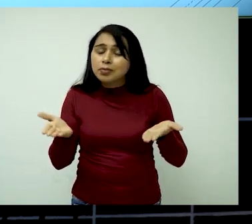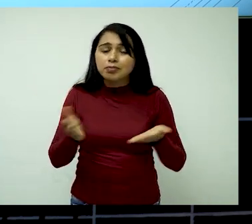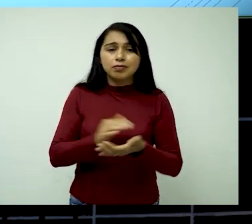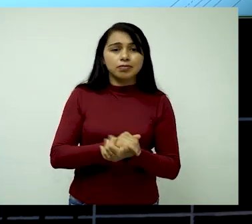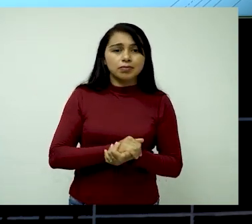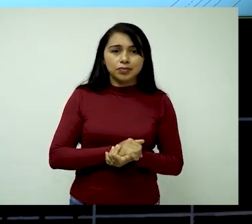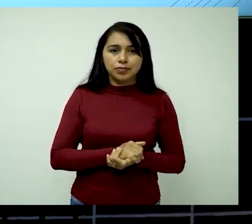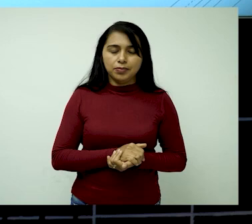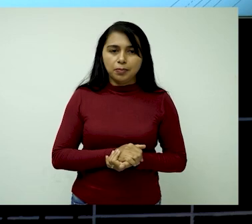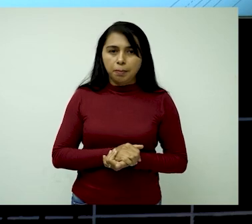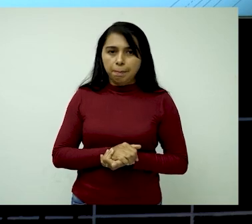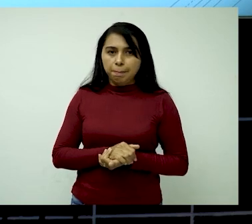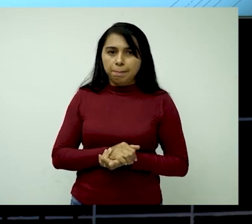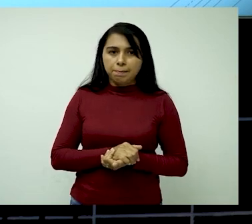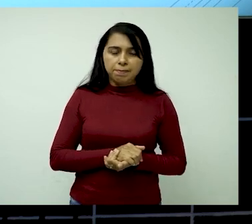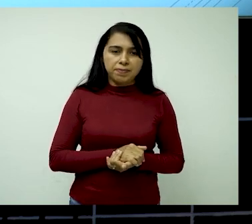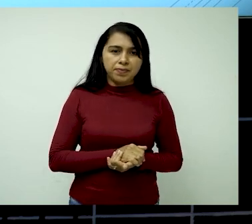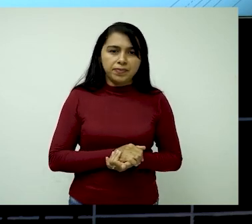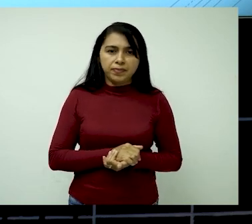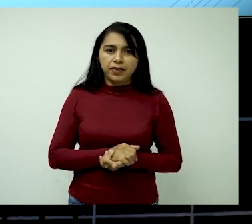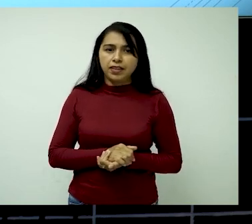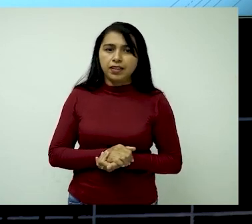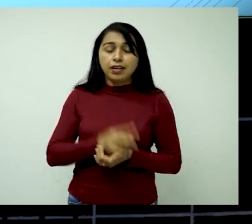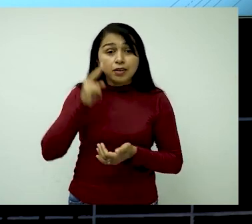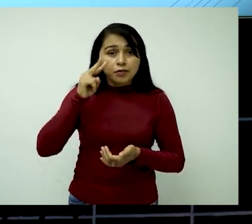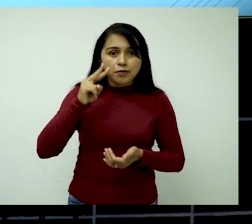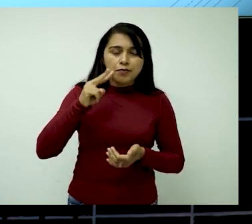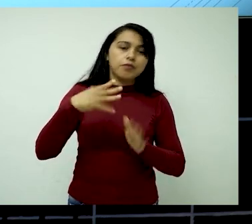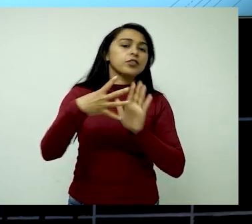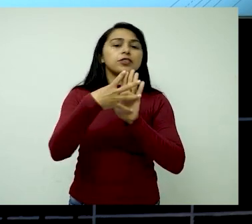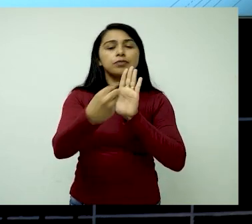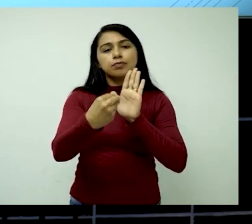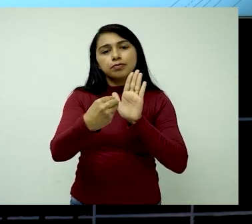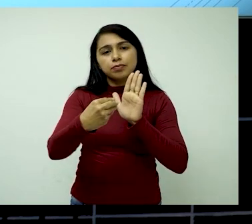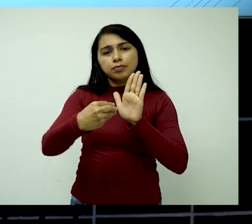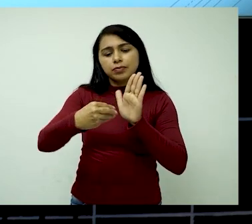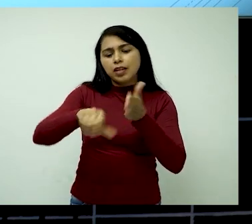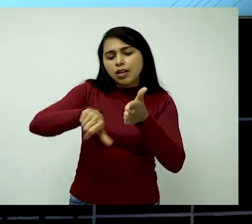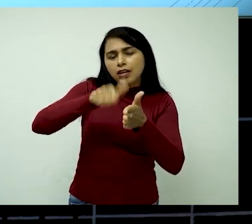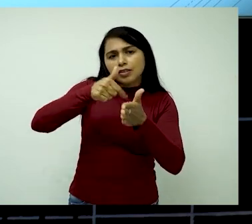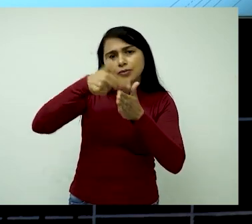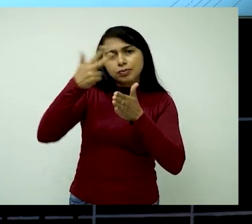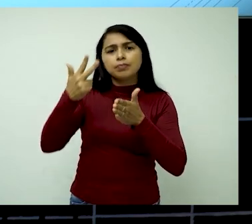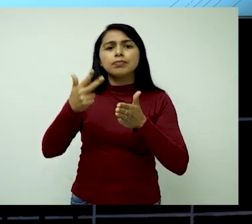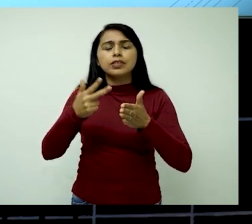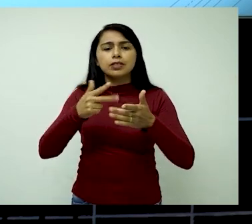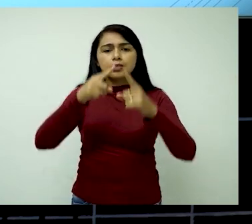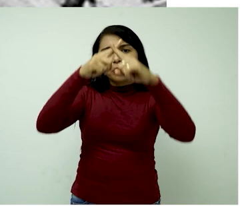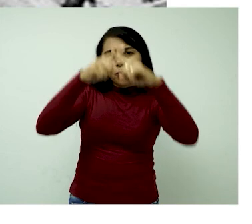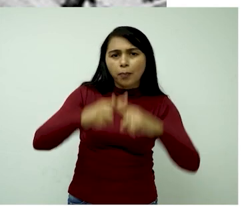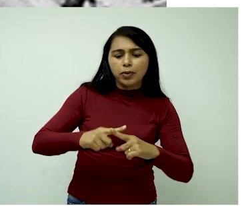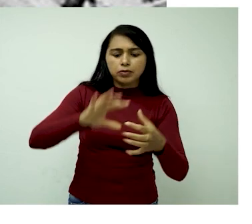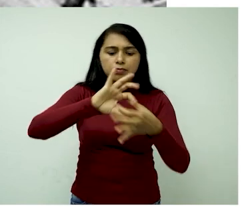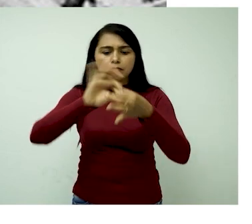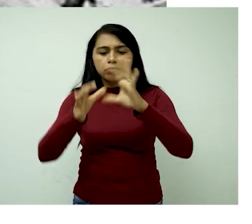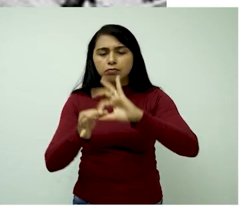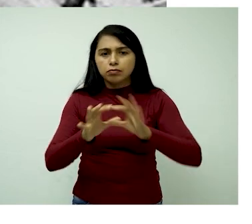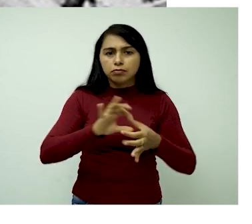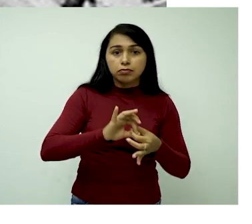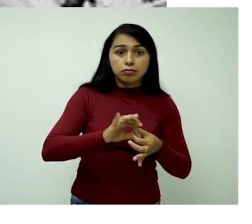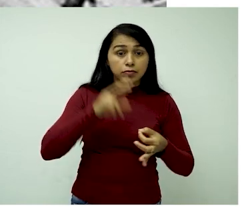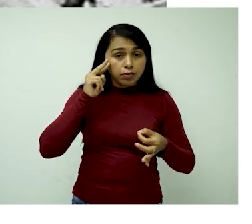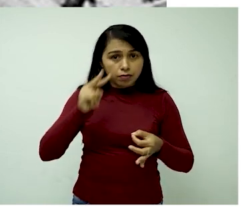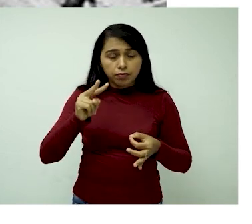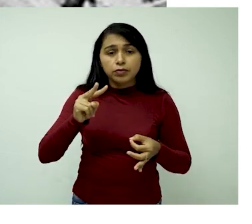atuais. Então, temos aqui nessa imagem as primeiras edições dos Jogos Olímpicos. Olha aí, observam aí